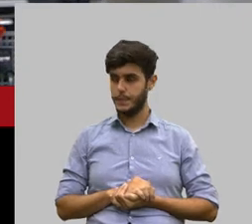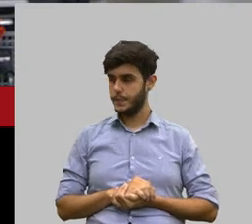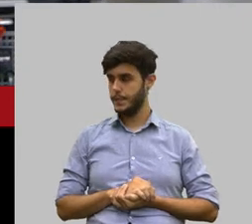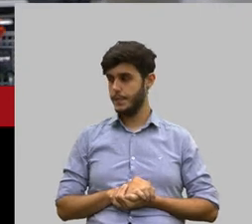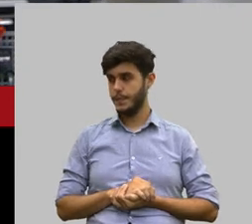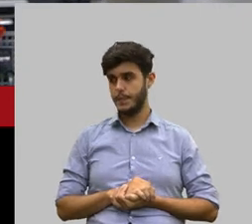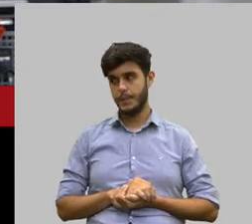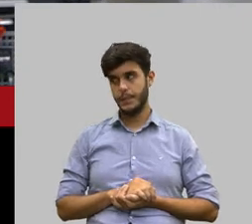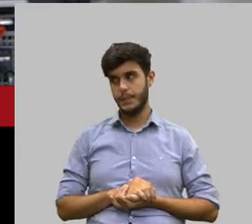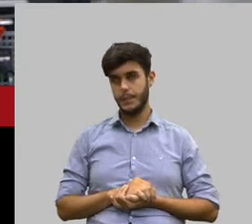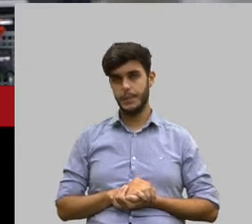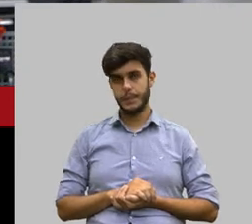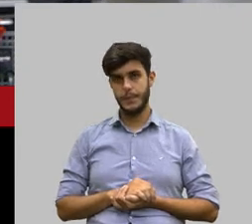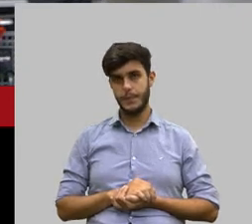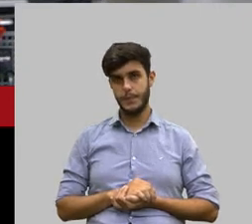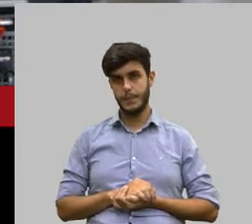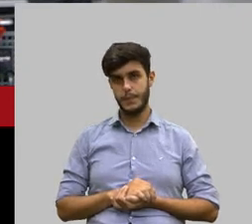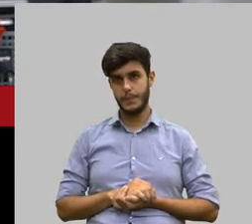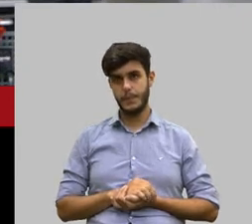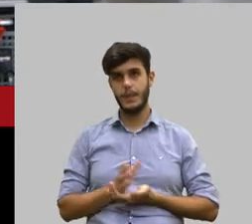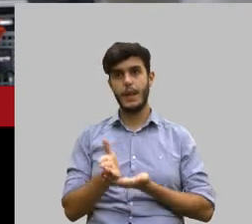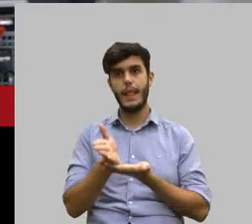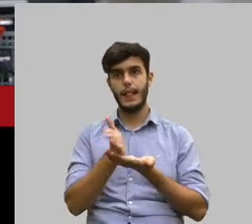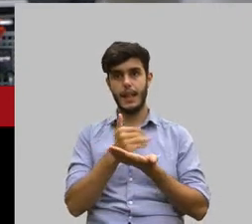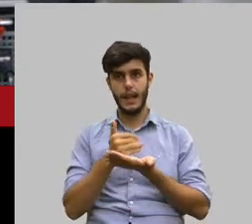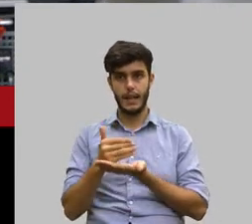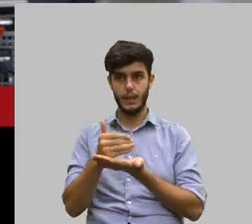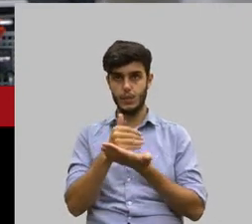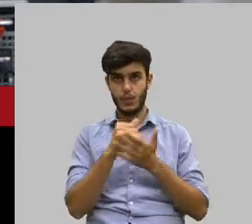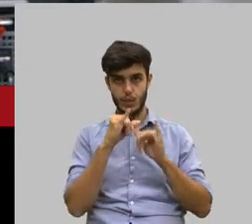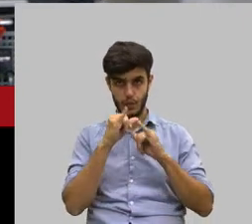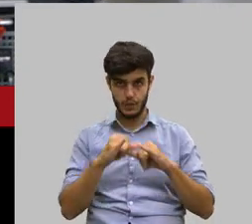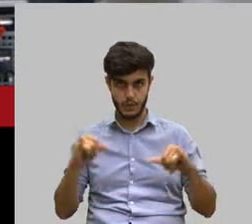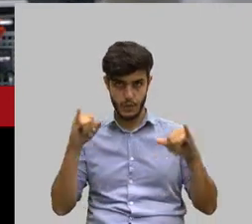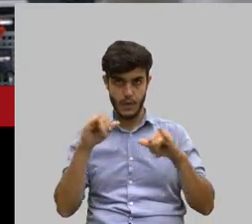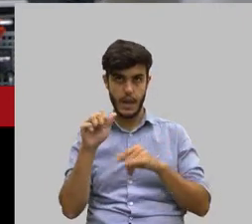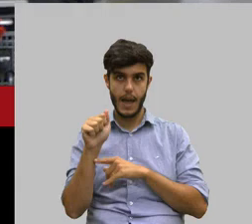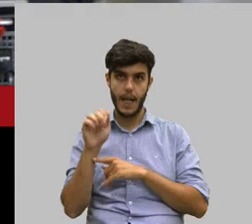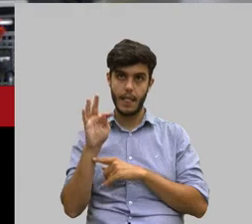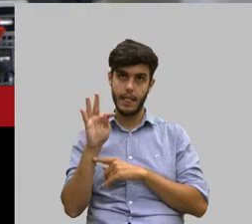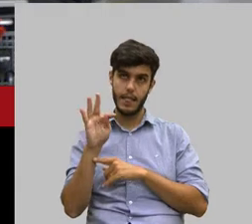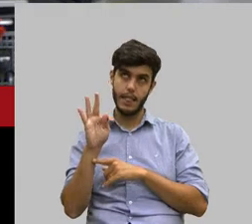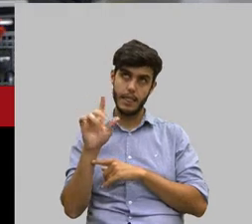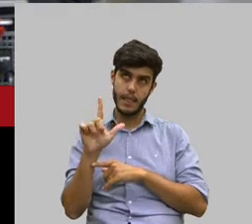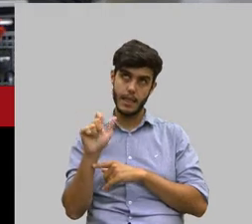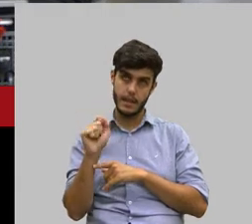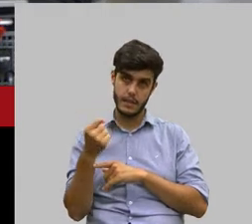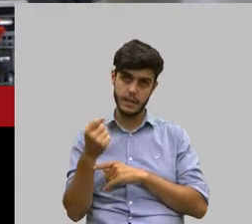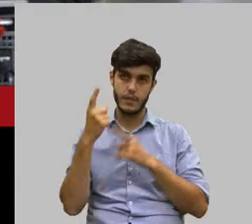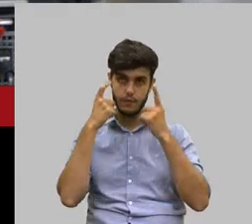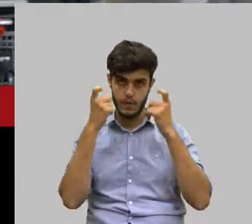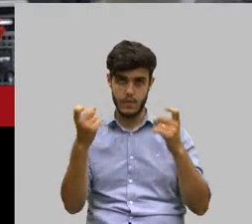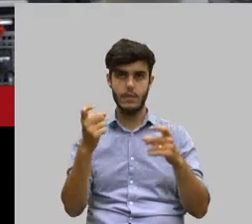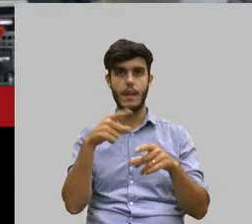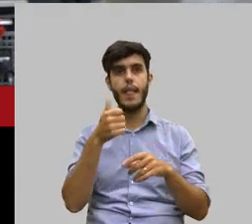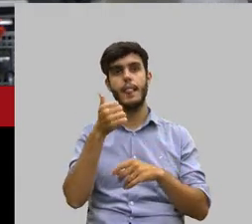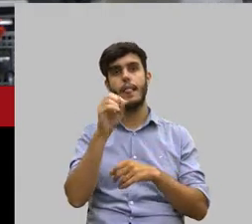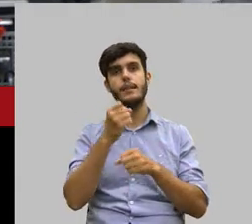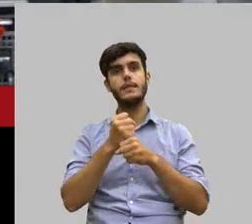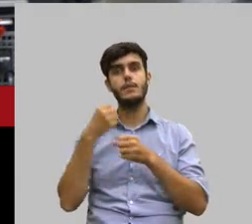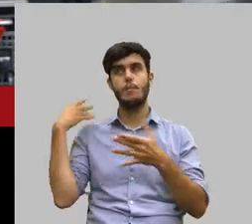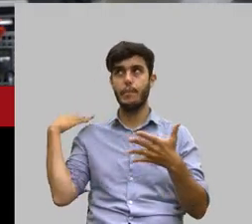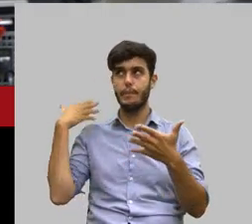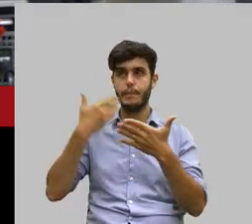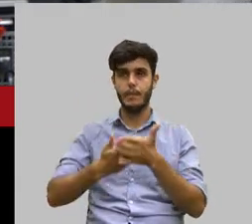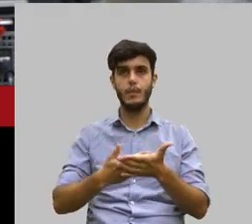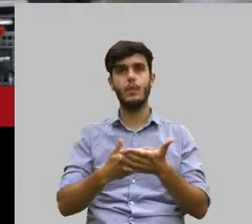aqui que são Dados divulgados no atlas da violência são dados dos últimos 10 anos né então então é um é é é